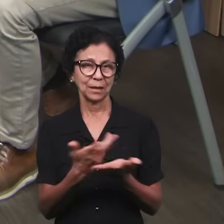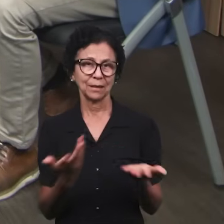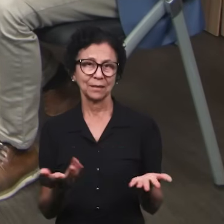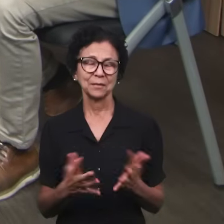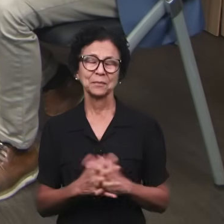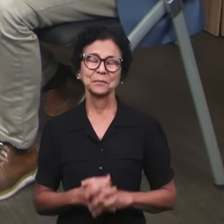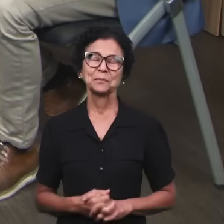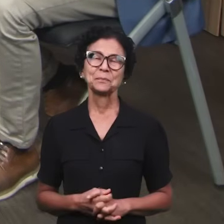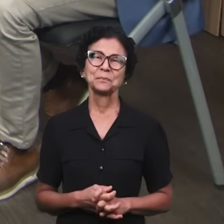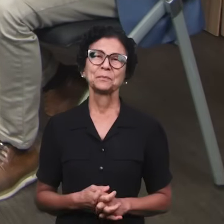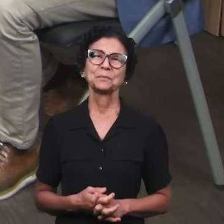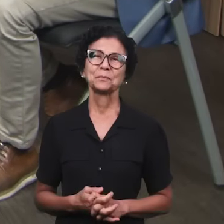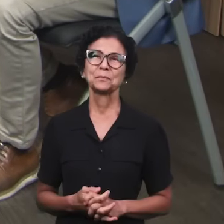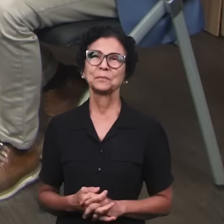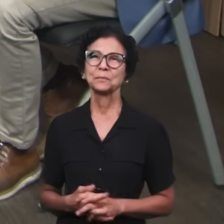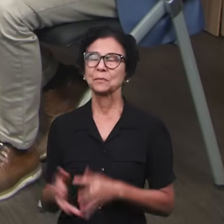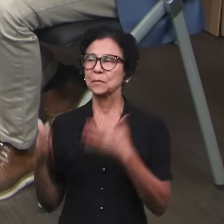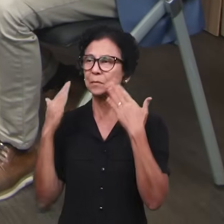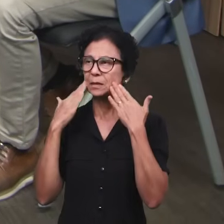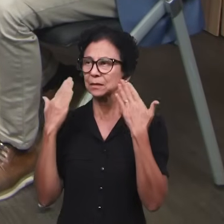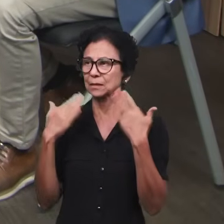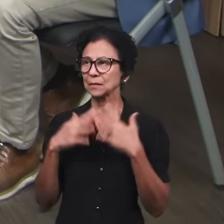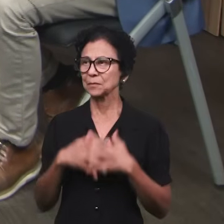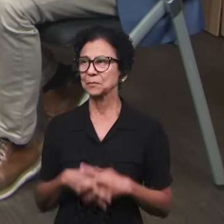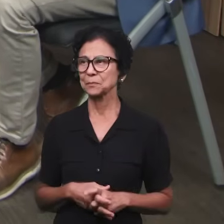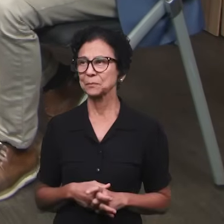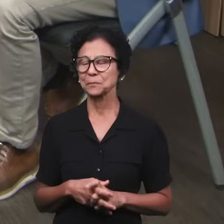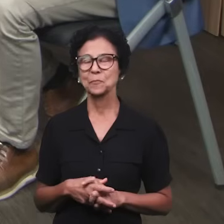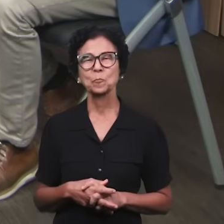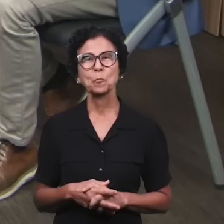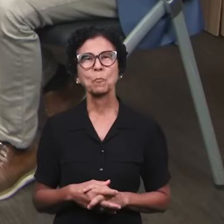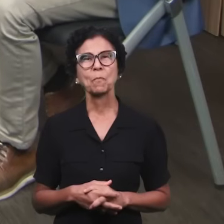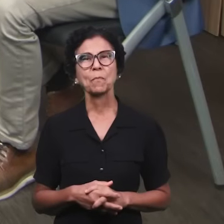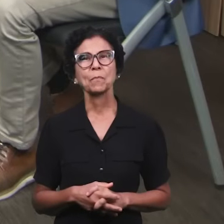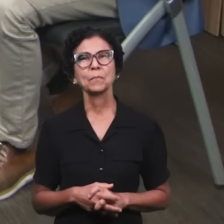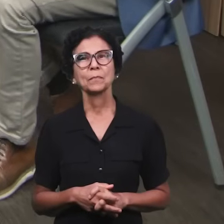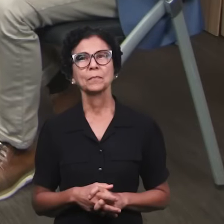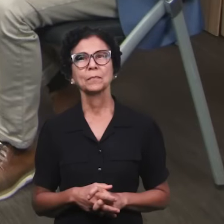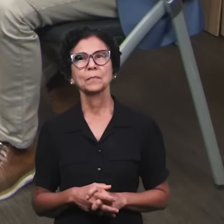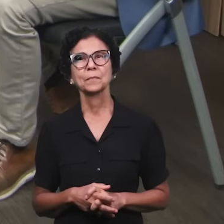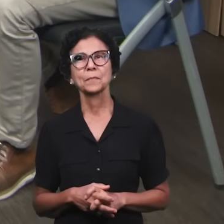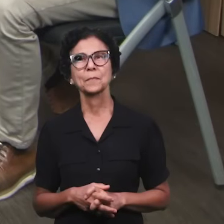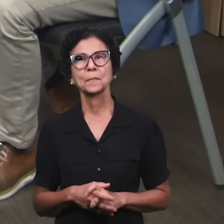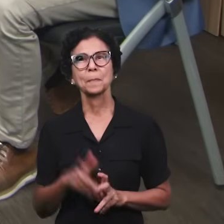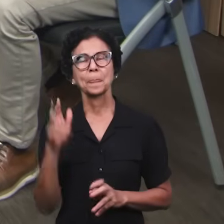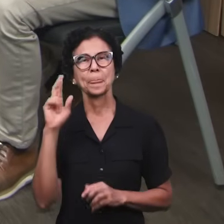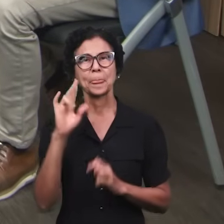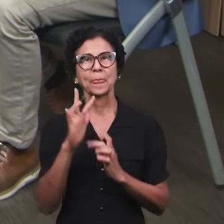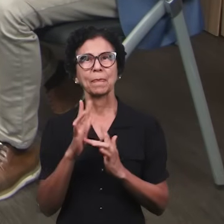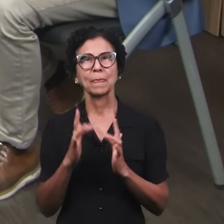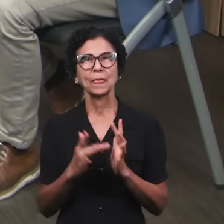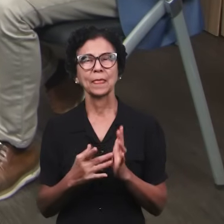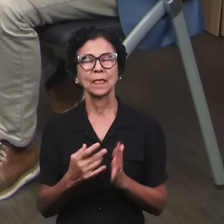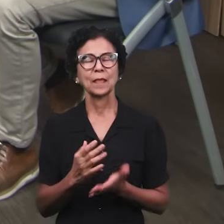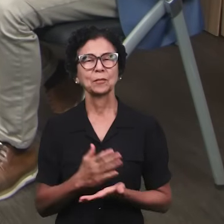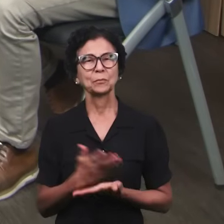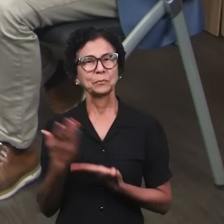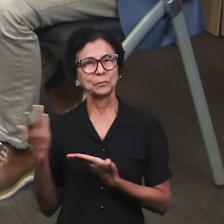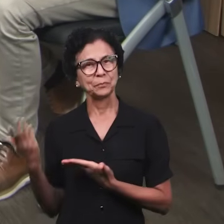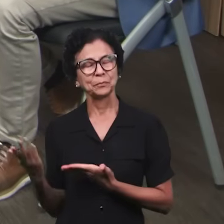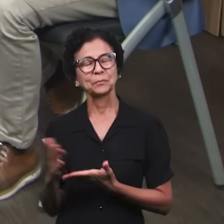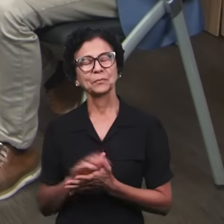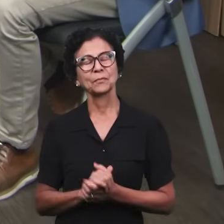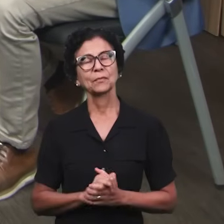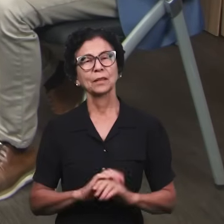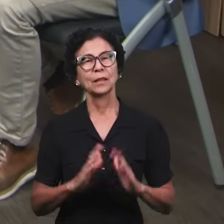pergunta. Pode se apresentar e fazer a sua pergunta, por gentileza. A paz do Senhor Jesus, meu nome é Elisa Dias de Souza,